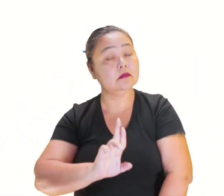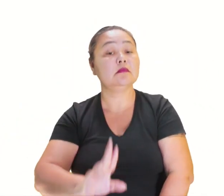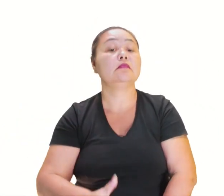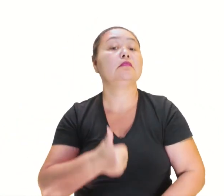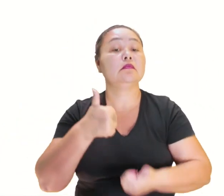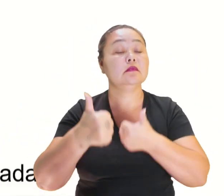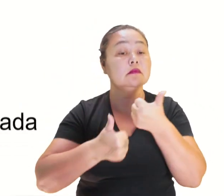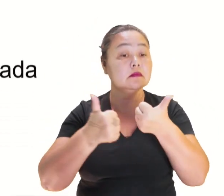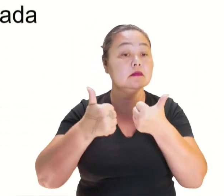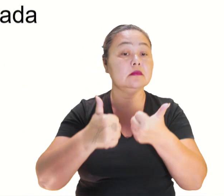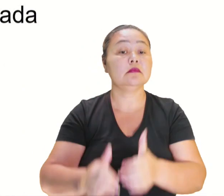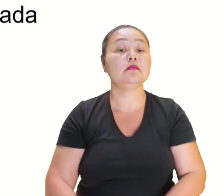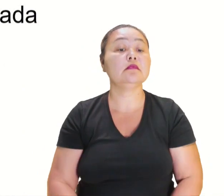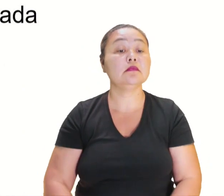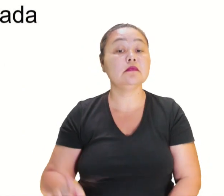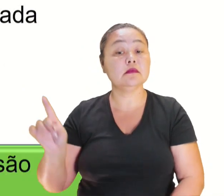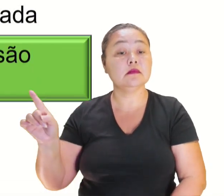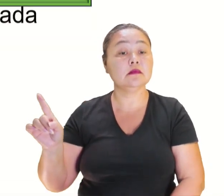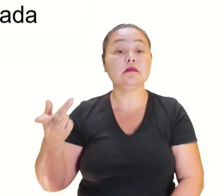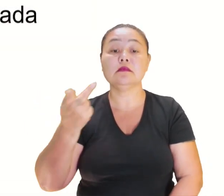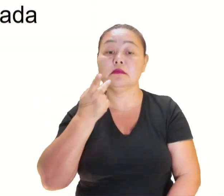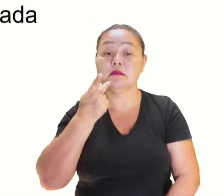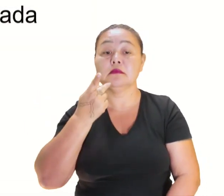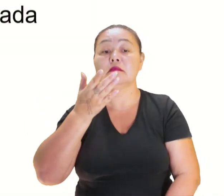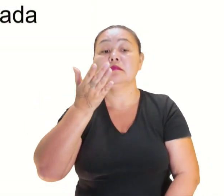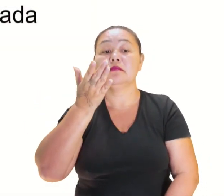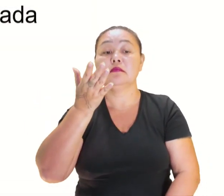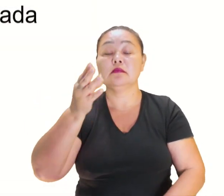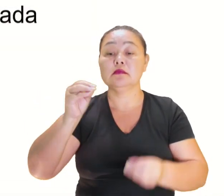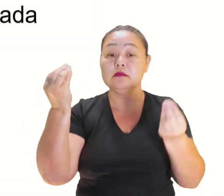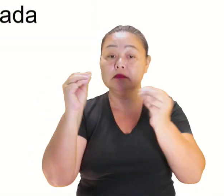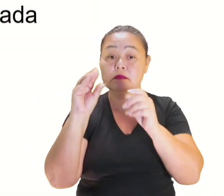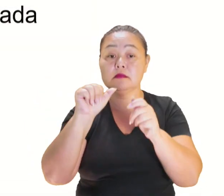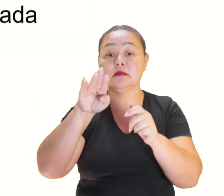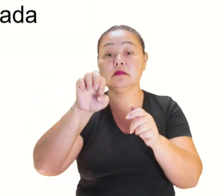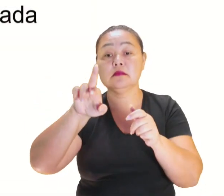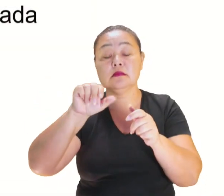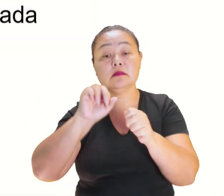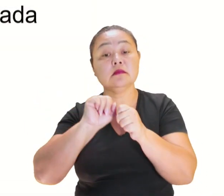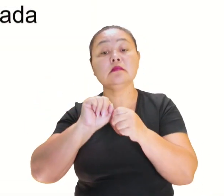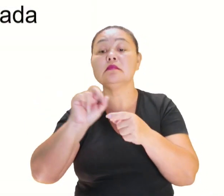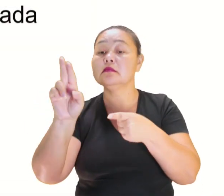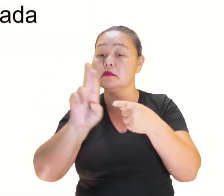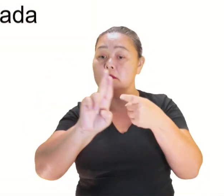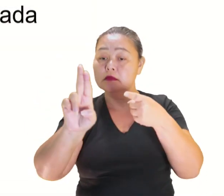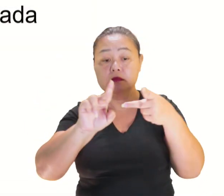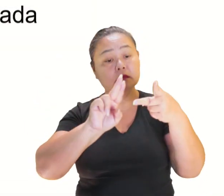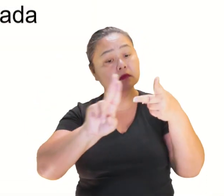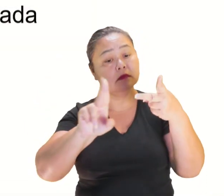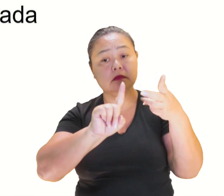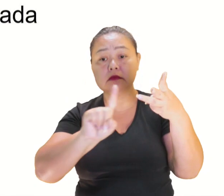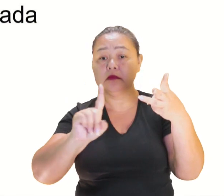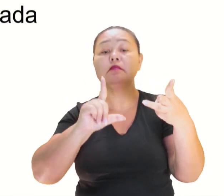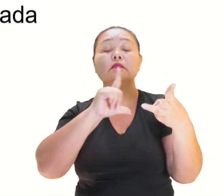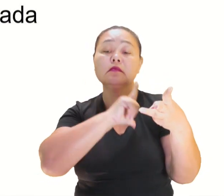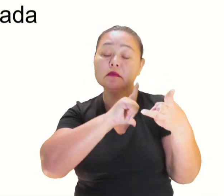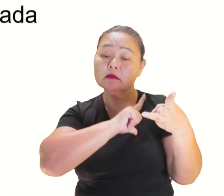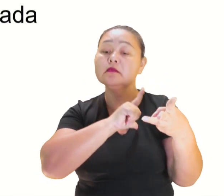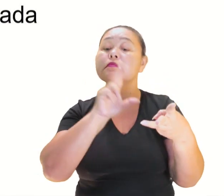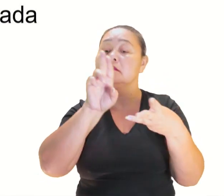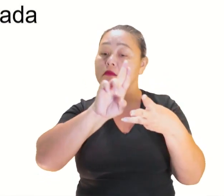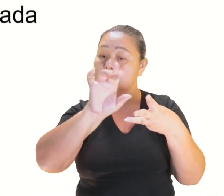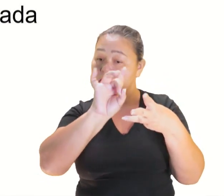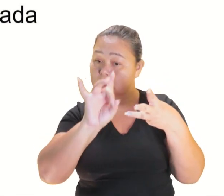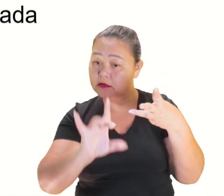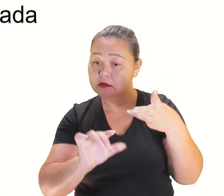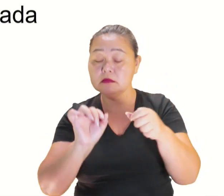aí, beleza? Beleza. Ainda falando um pouquinho de expressão algébrica, agora vamos classificar. Por quê? Existe uma